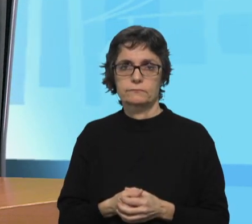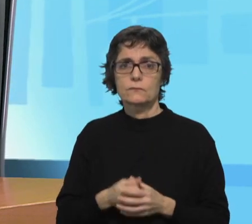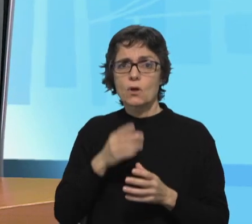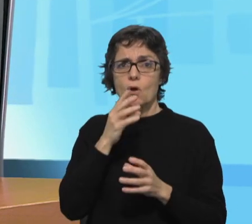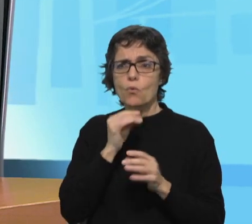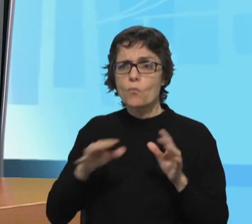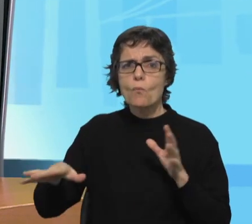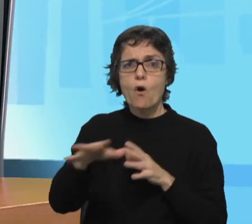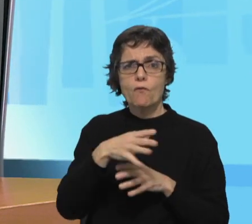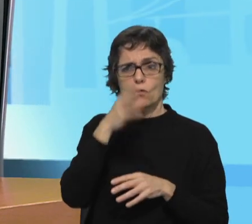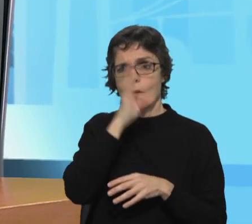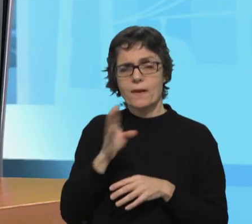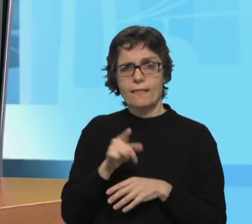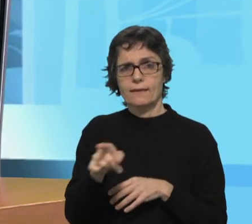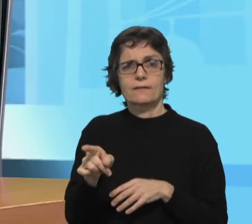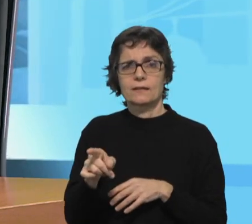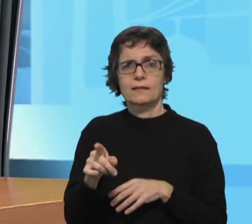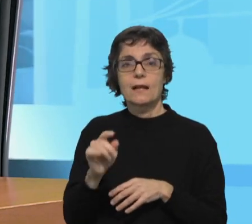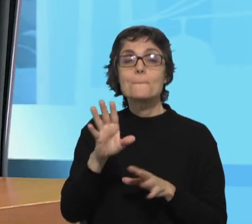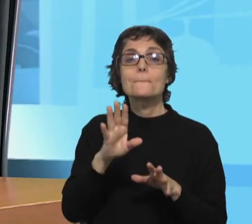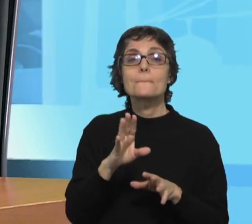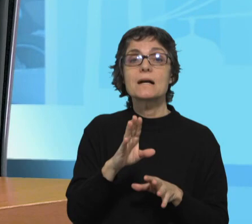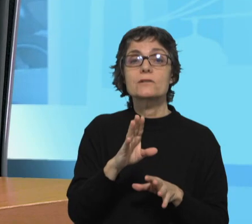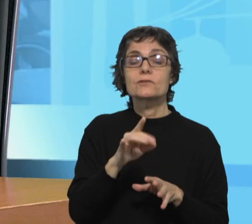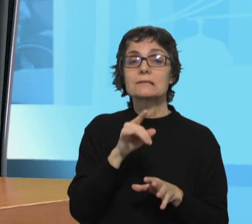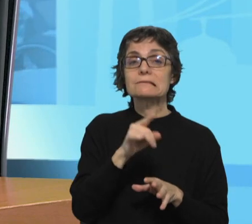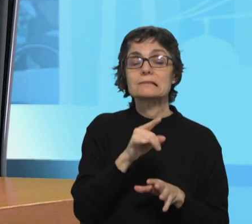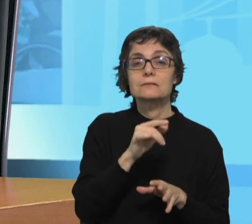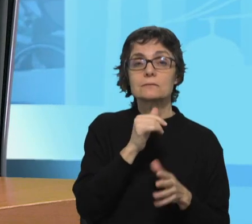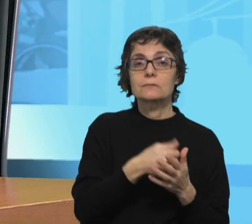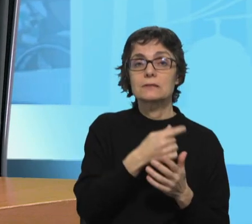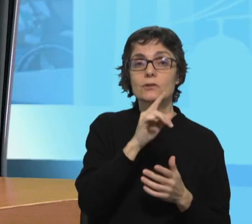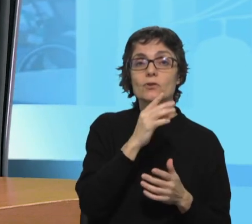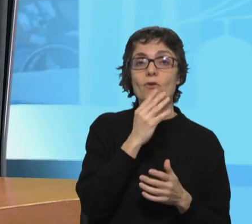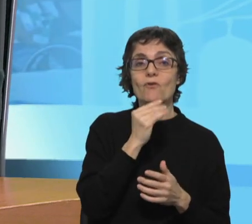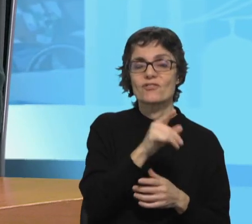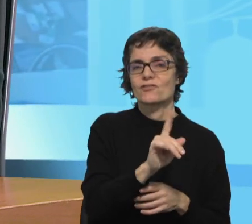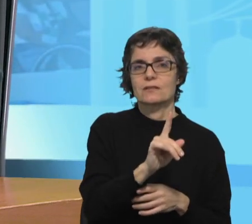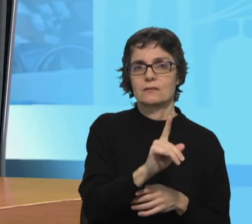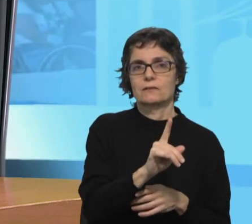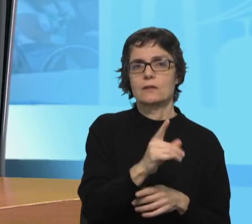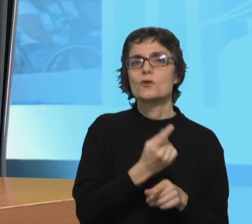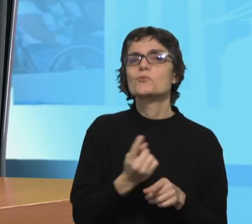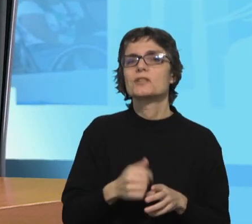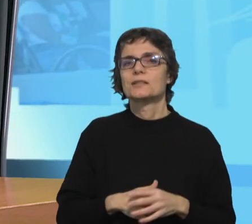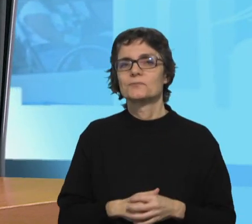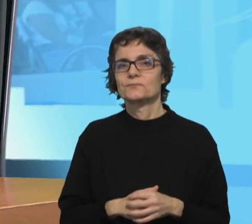mata os primogénitos. E porquê? E então aparece esta história, conta-se esta história.